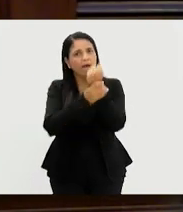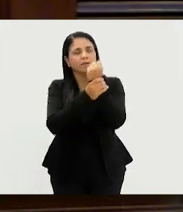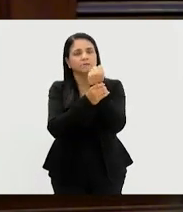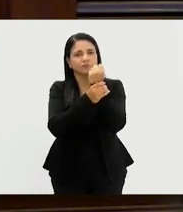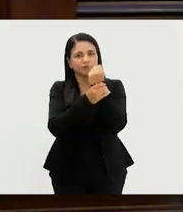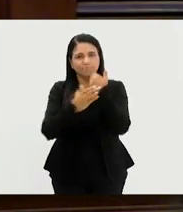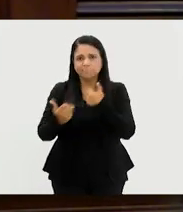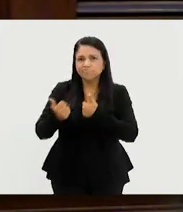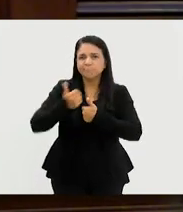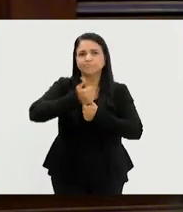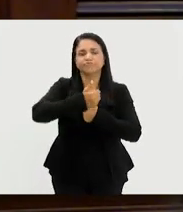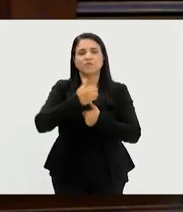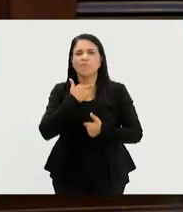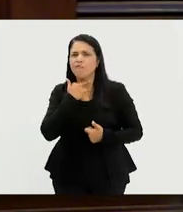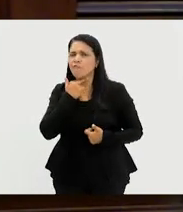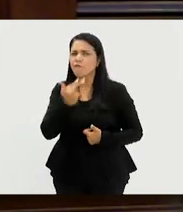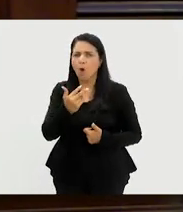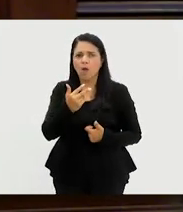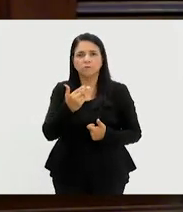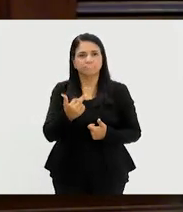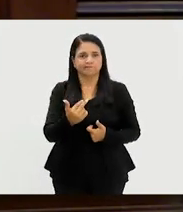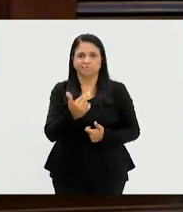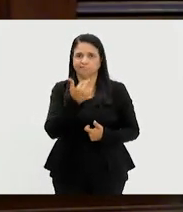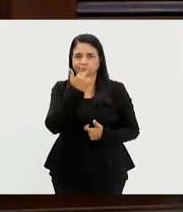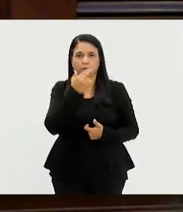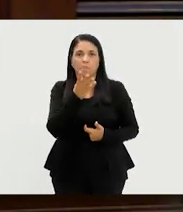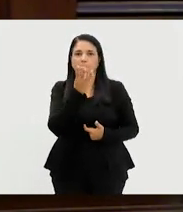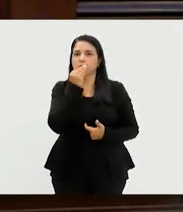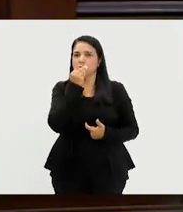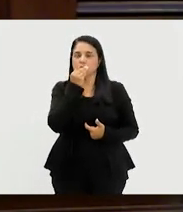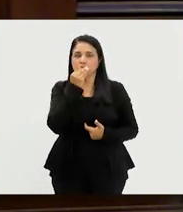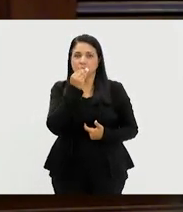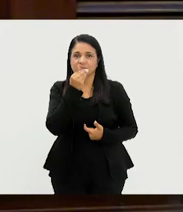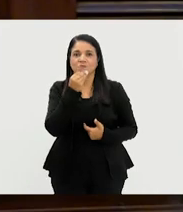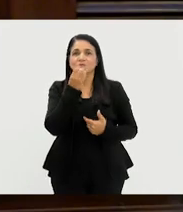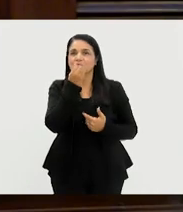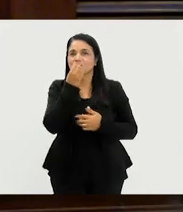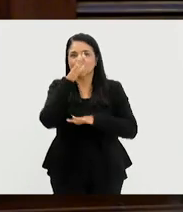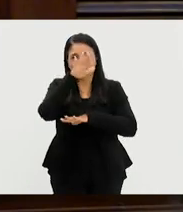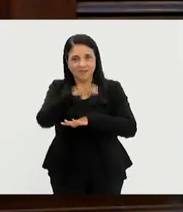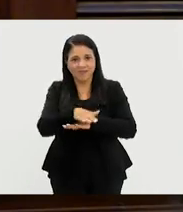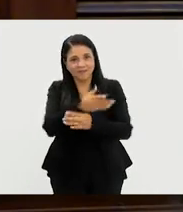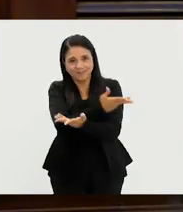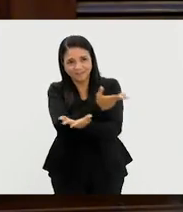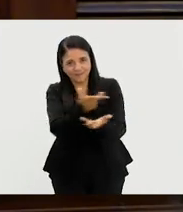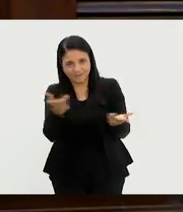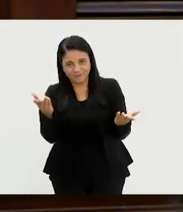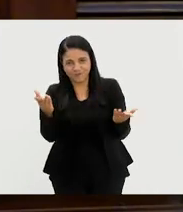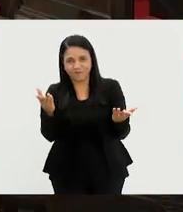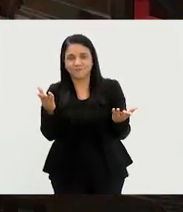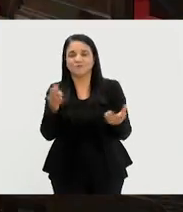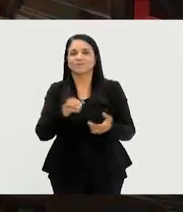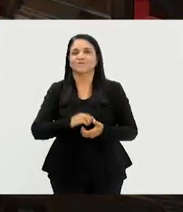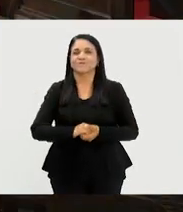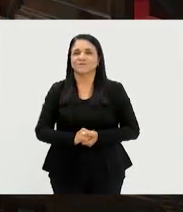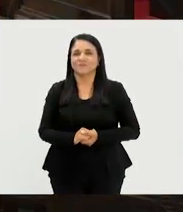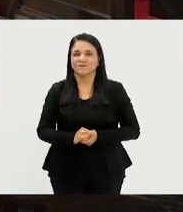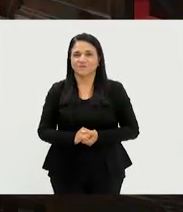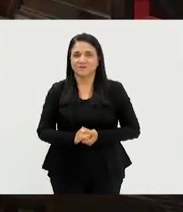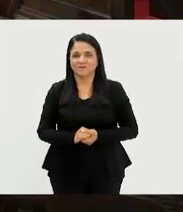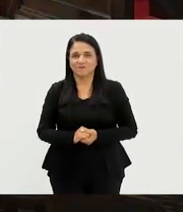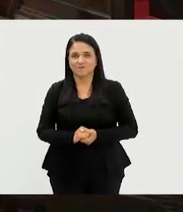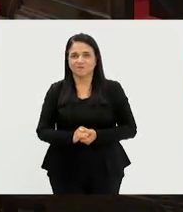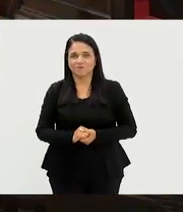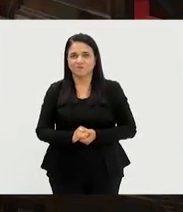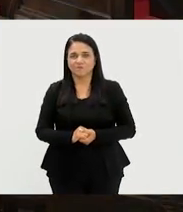e a nossa voz não pode ser calada. Uma boa tarde a todos e a todas vocês.